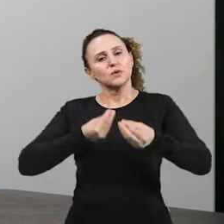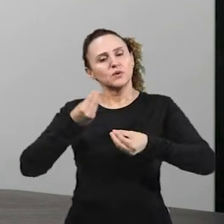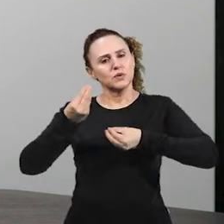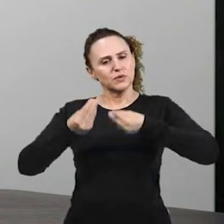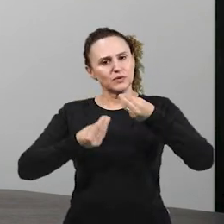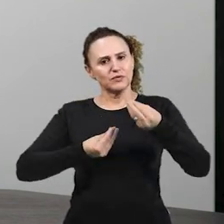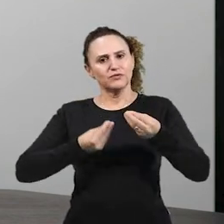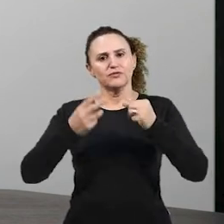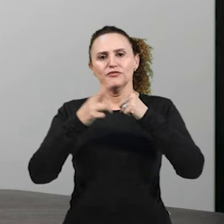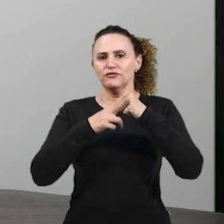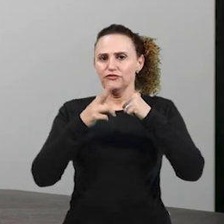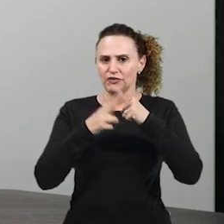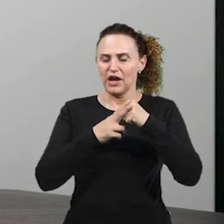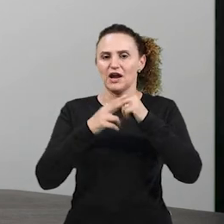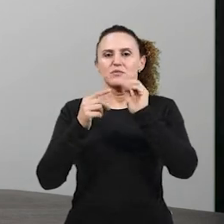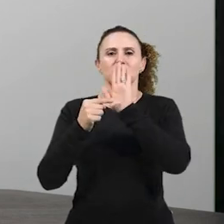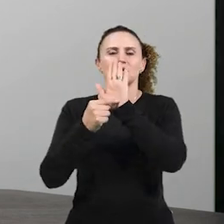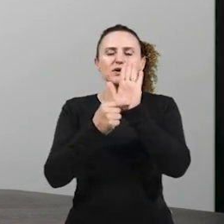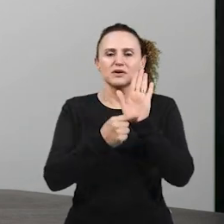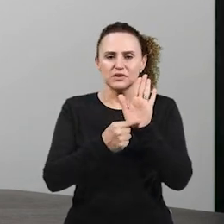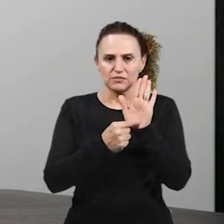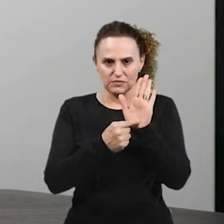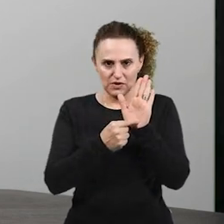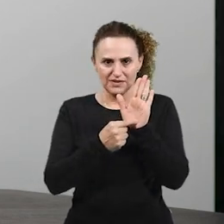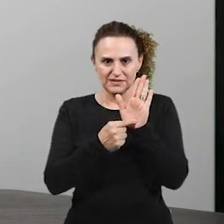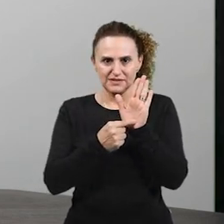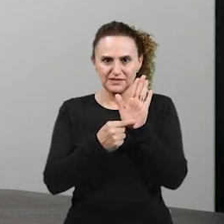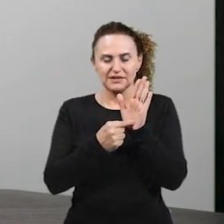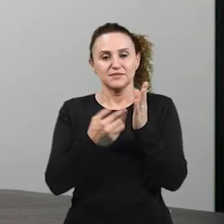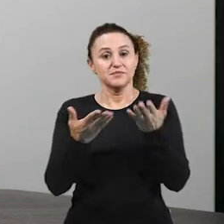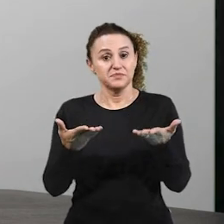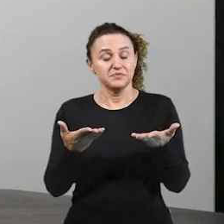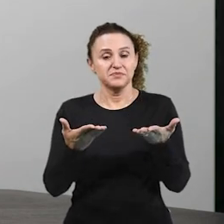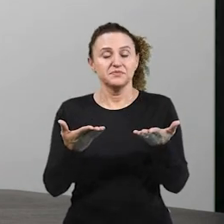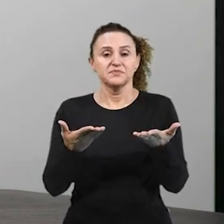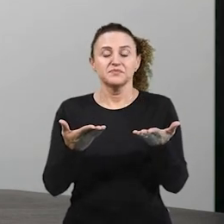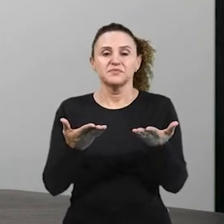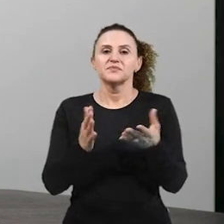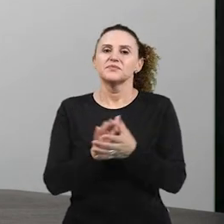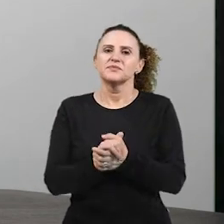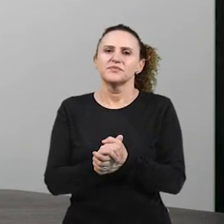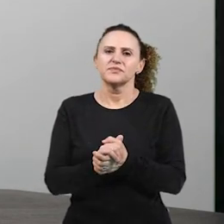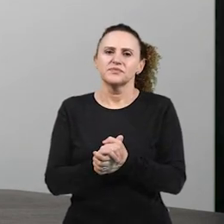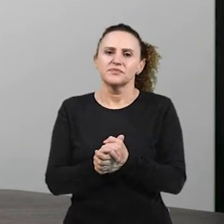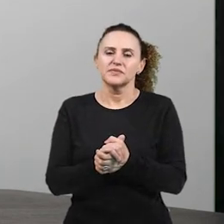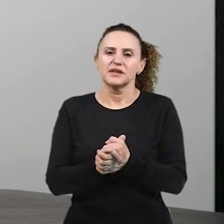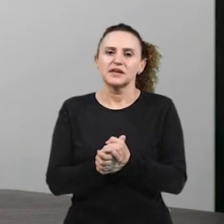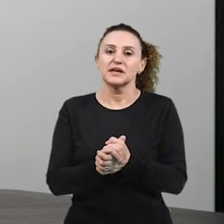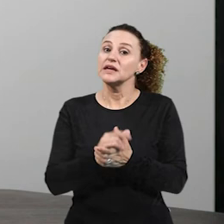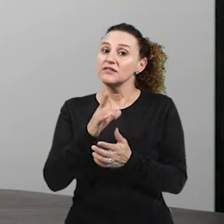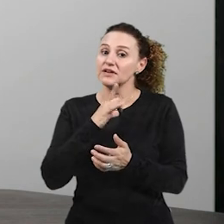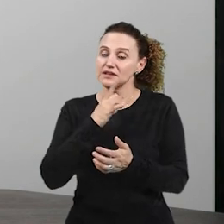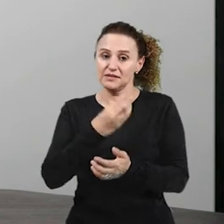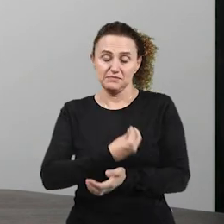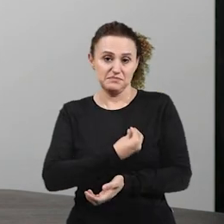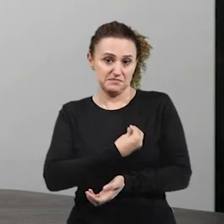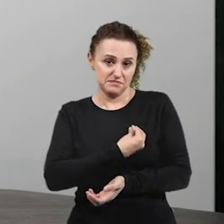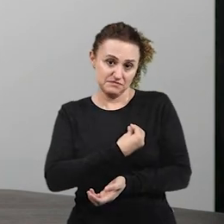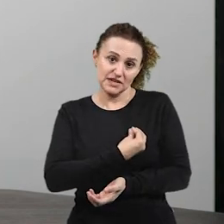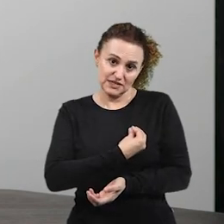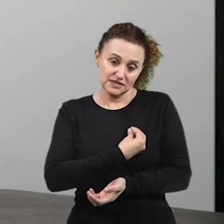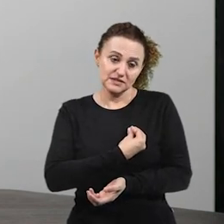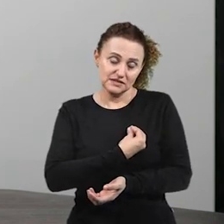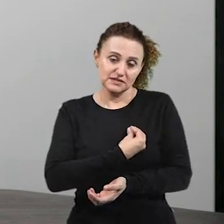verbo que indica ação o nosso canal ou que indica estado ele vai estar presente